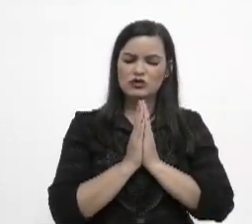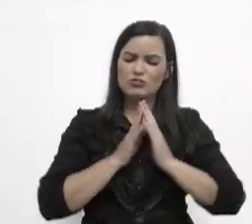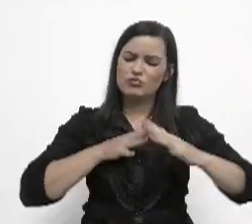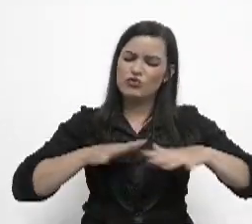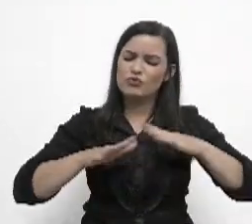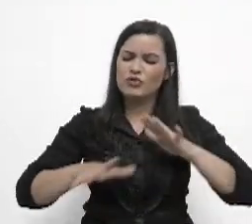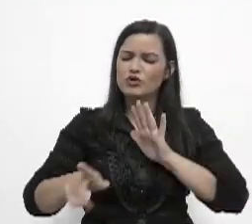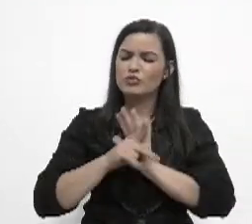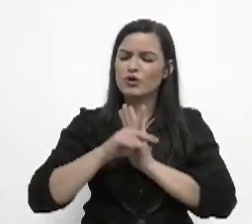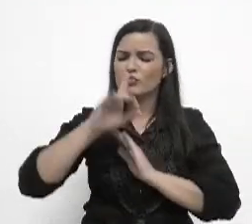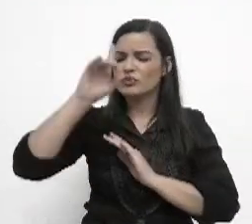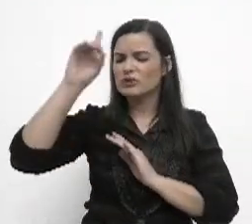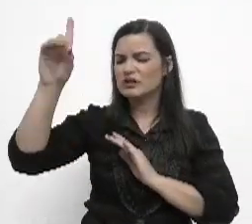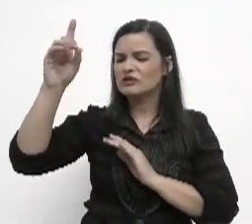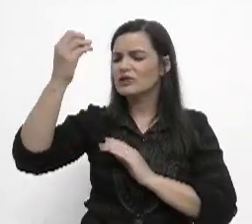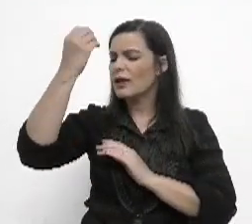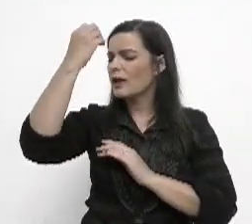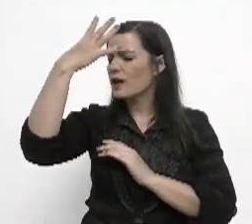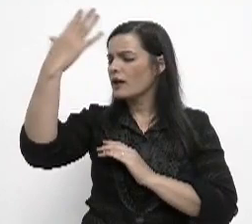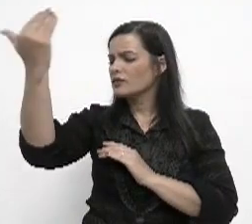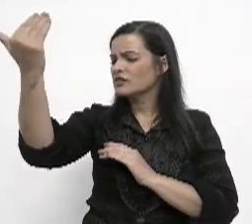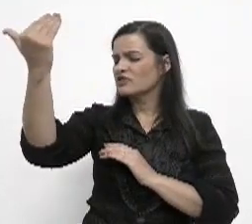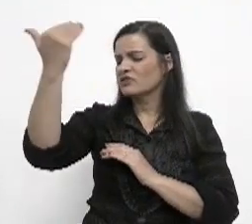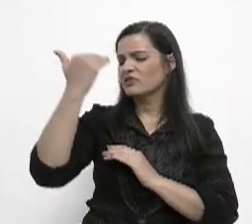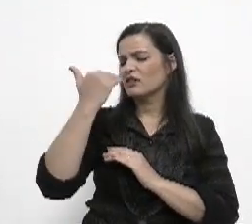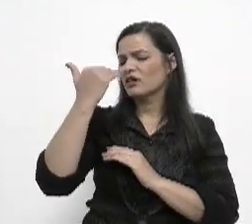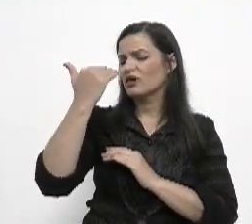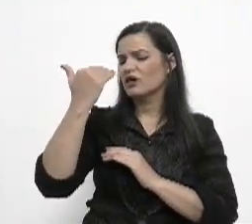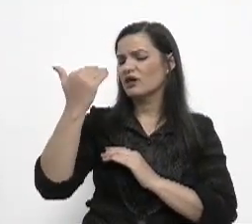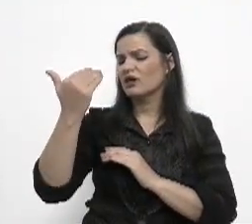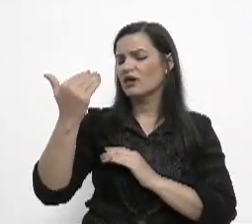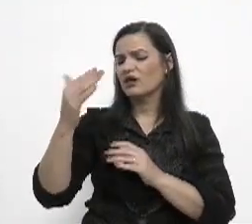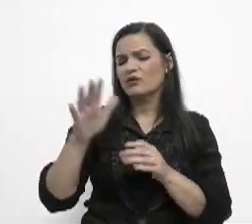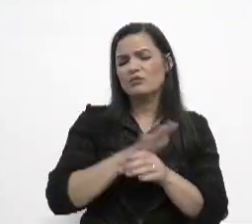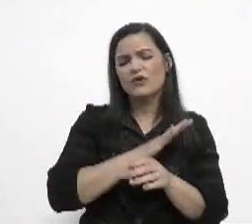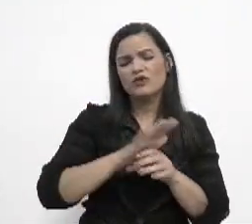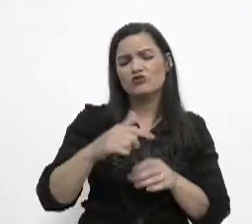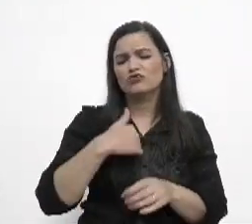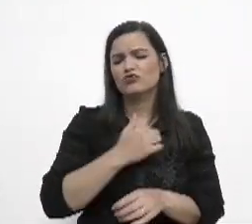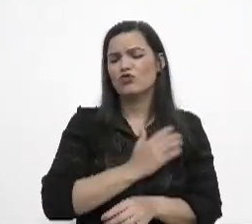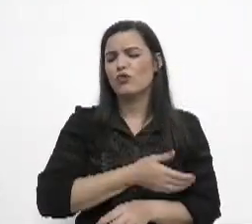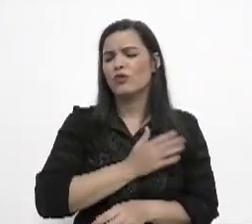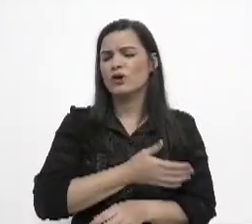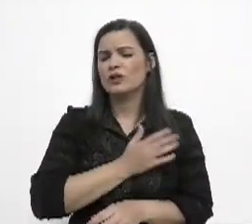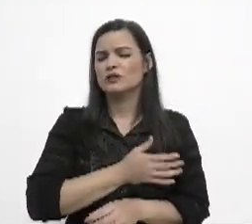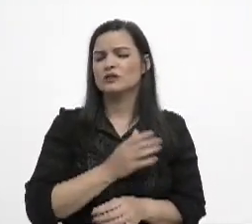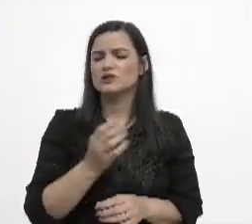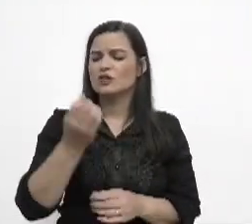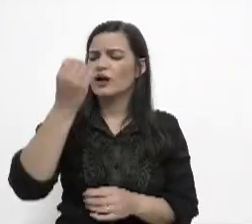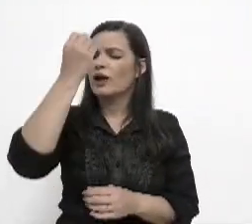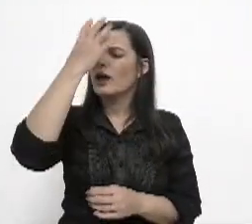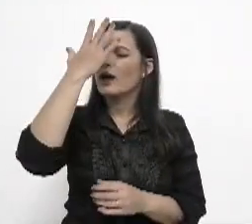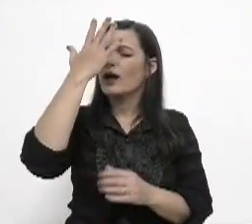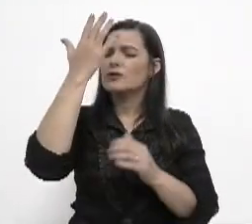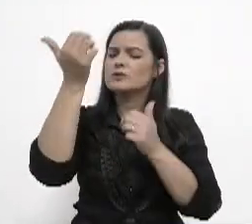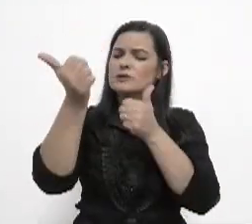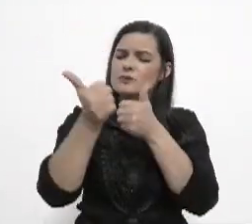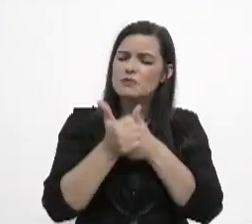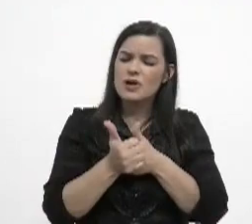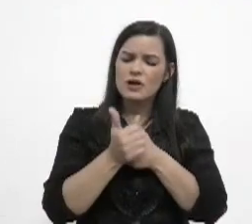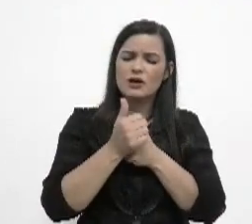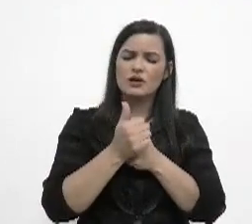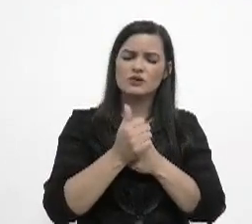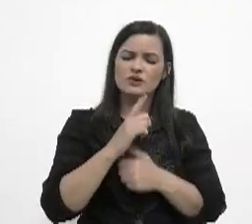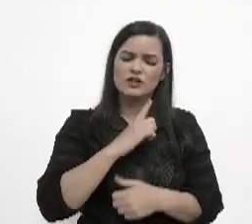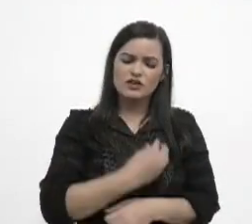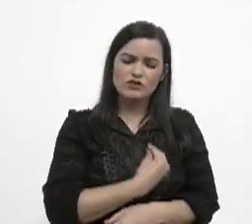a graça de Deus possa realmente estar em nossa vida, preenchendo os nossos corações, que a graça, Senhor Deus, possa estar presente em nós, Senhor, e